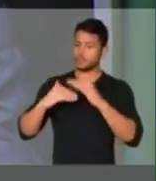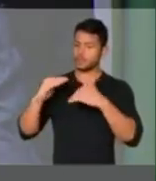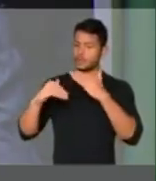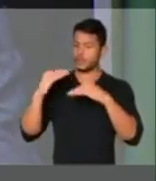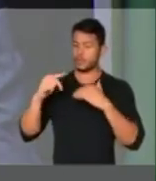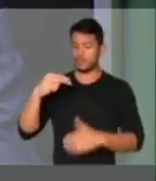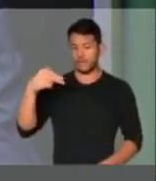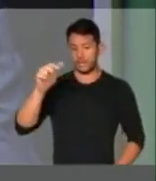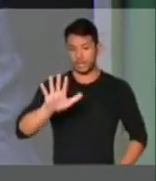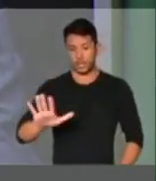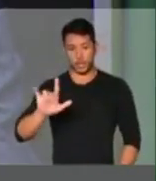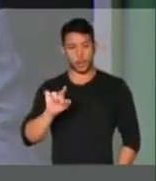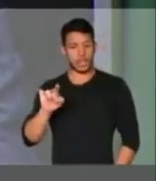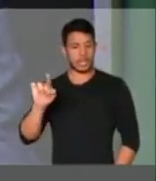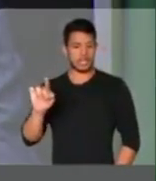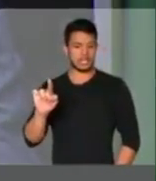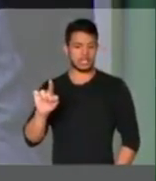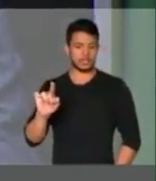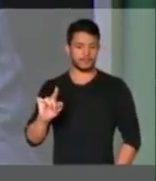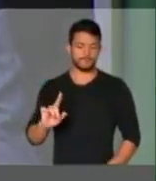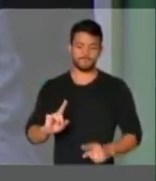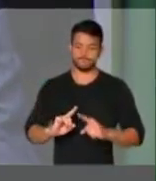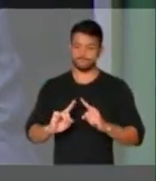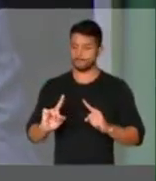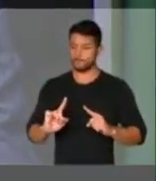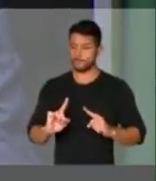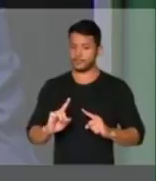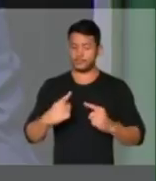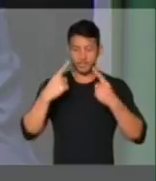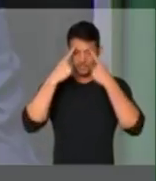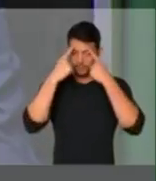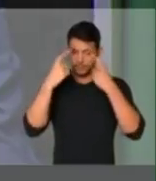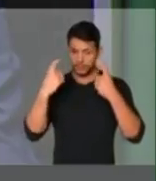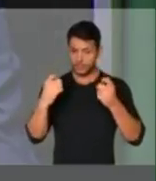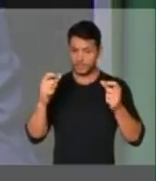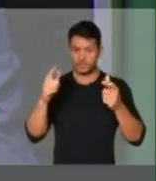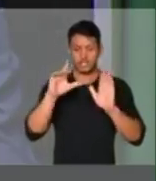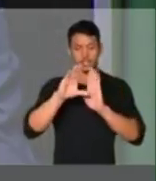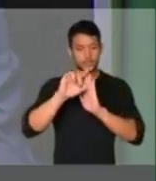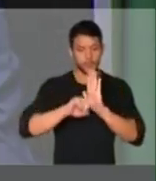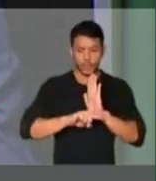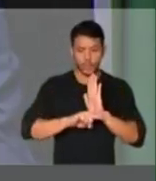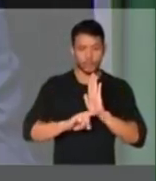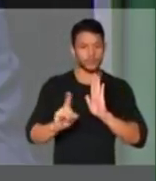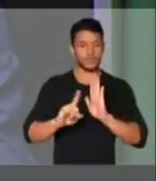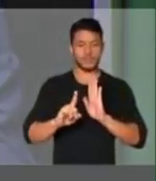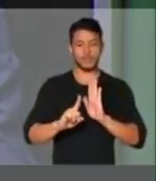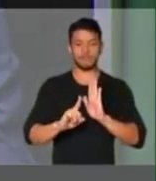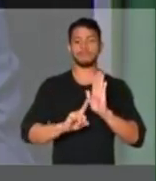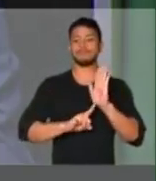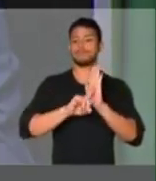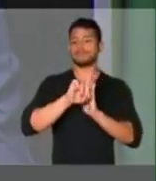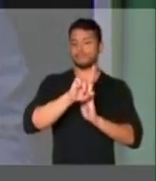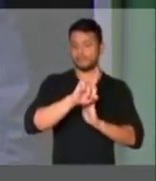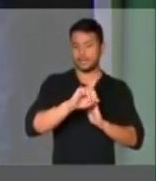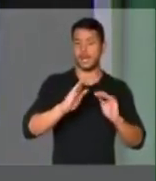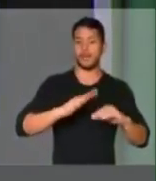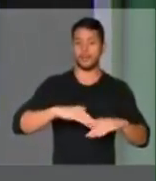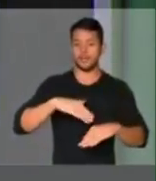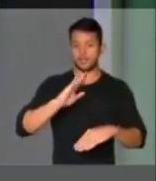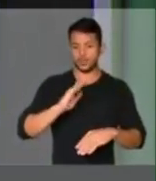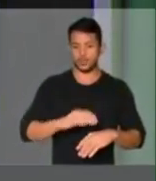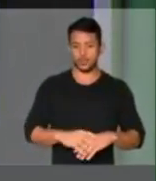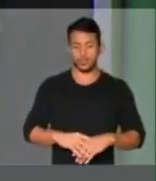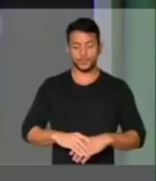artificial, ainda assim, a redução de desigualdade e o aumento de renda não resultou numa diminuição